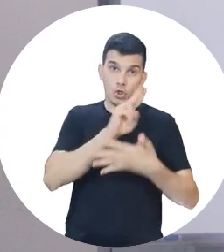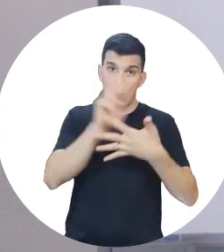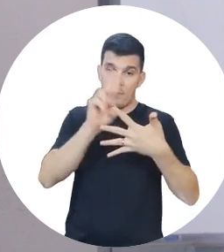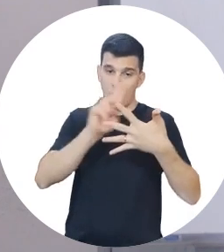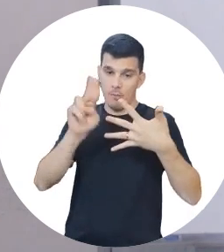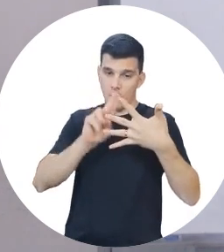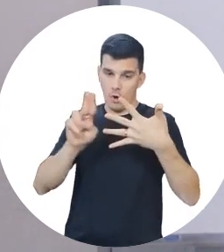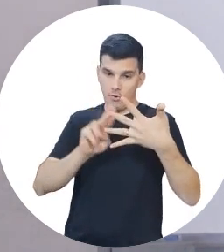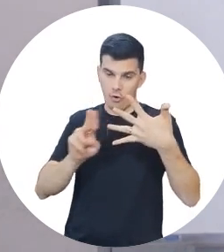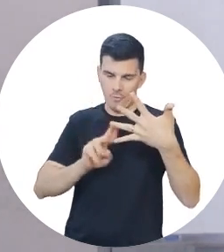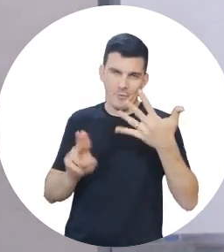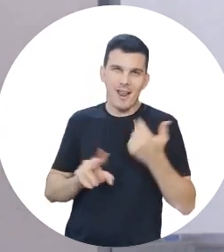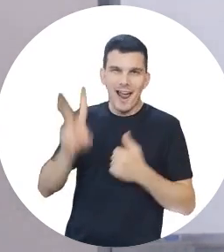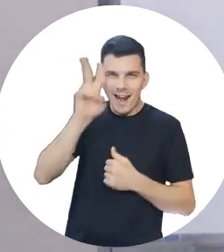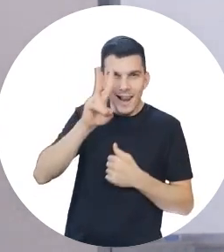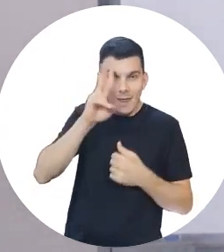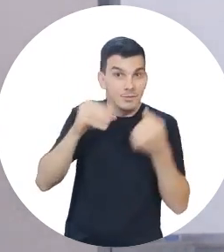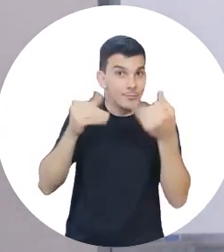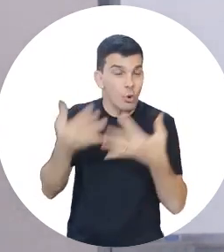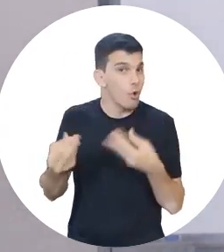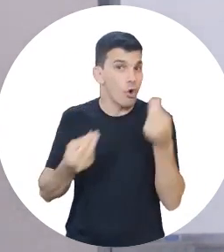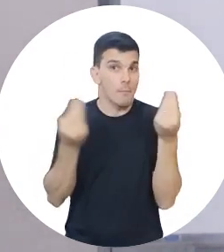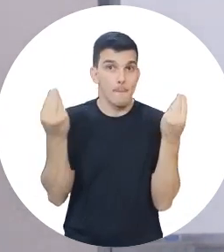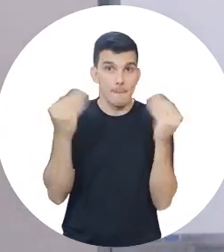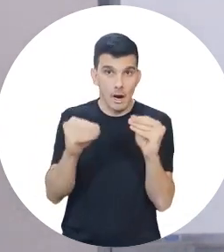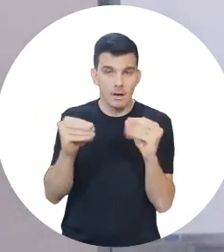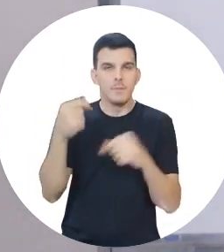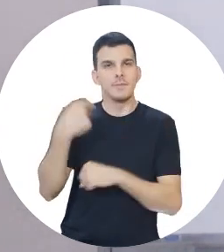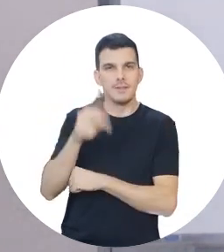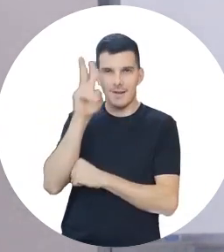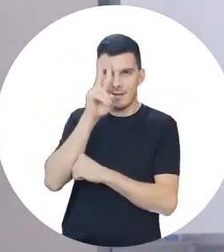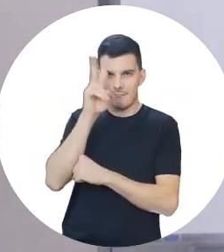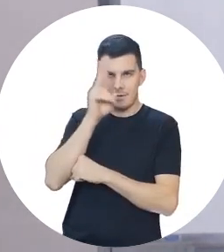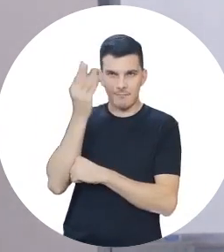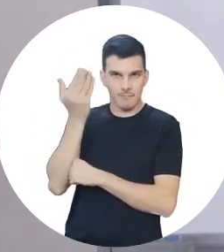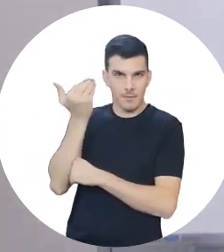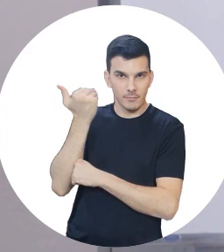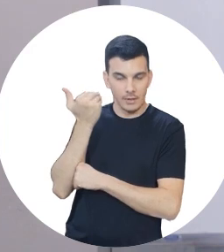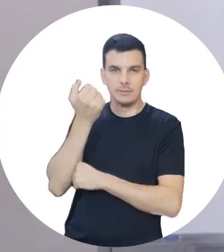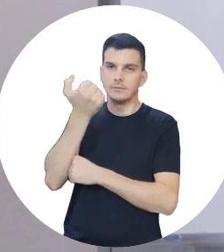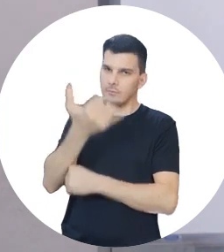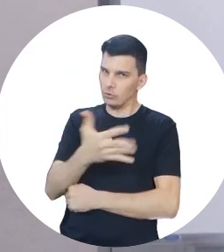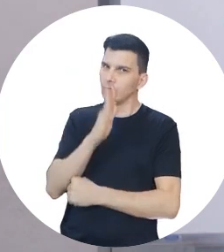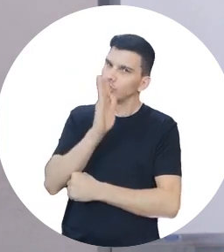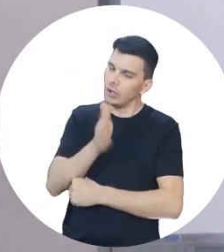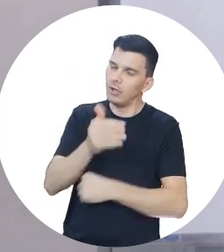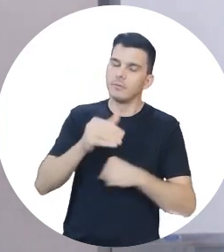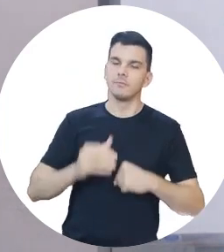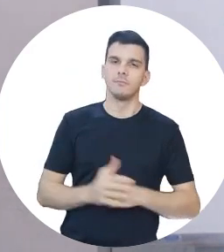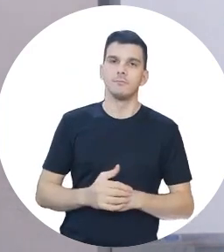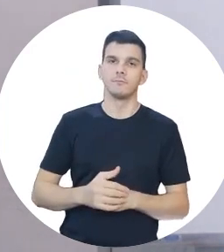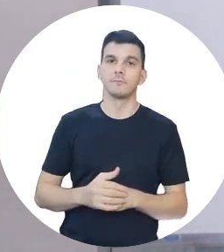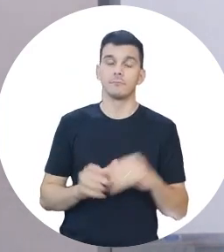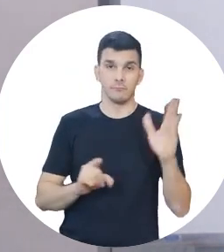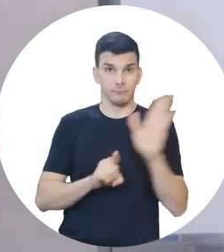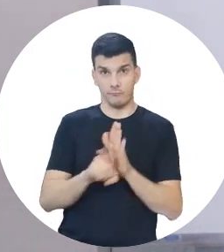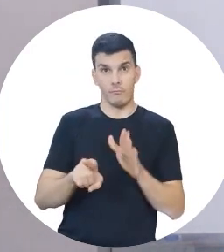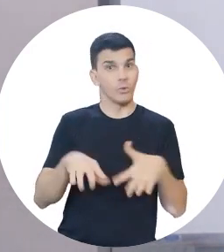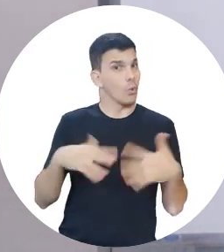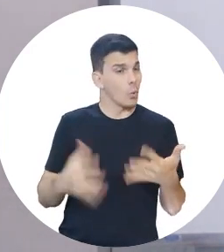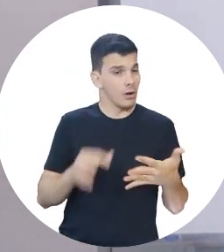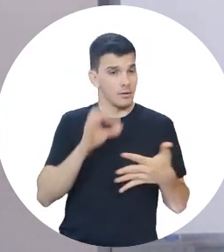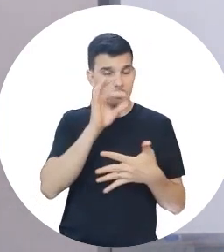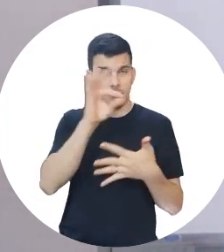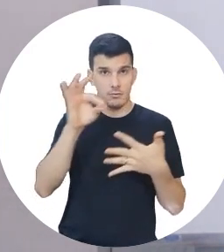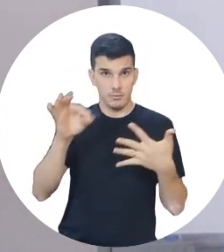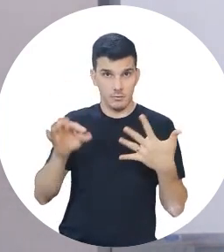de nomenclaturas. Os nomes você transforma nas fórmulas. Você precisa relembrar as nomenclaturas vistas anteriormente. e